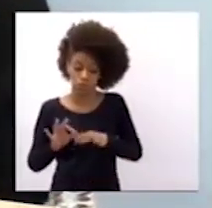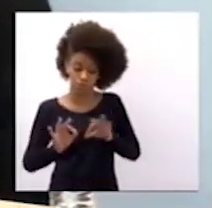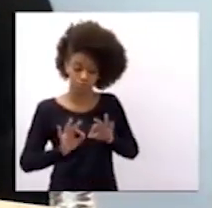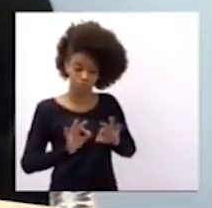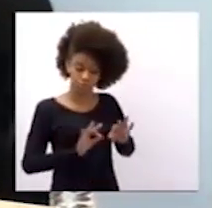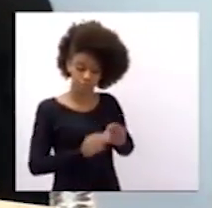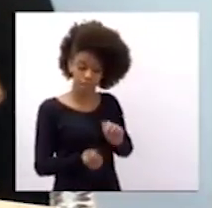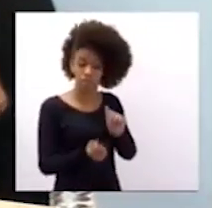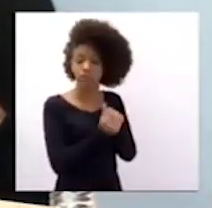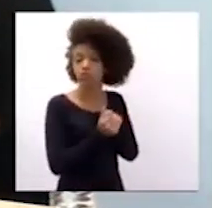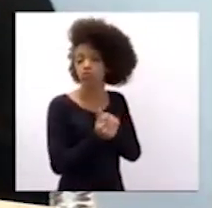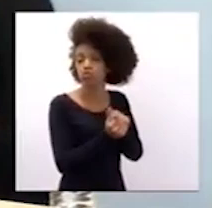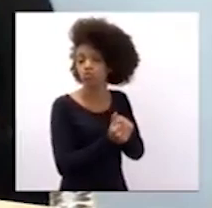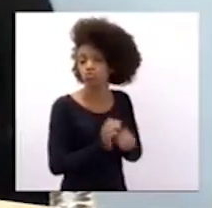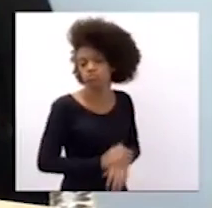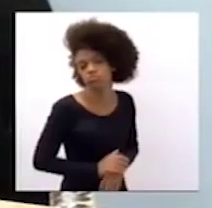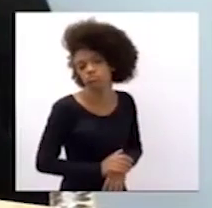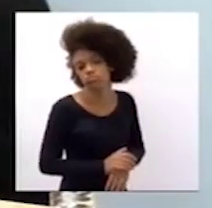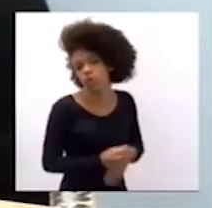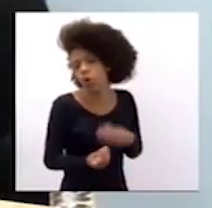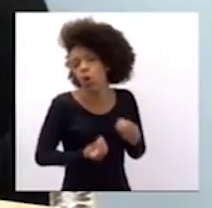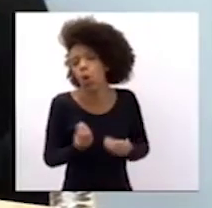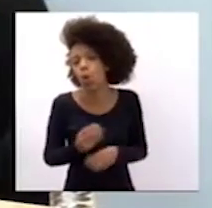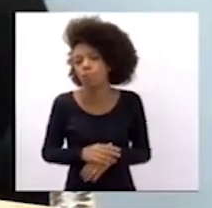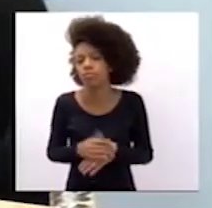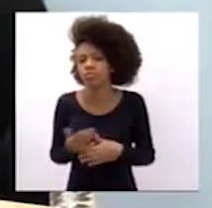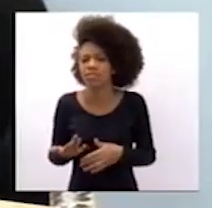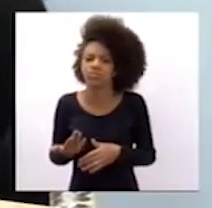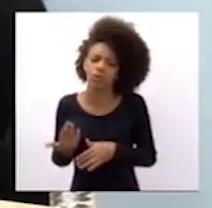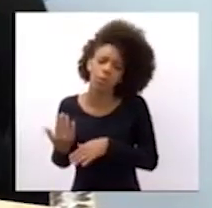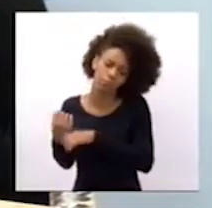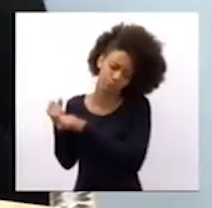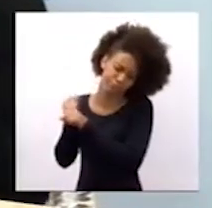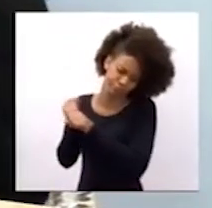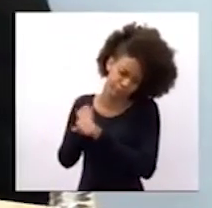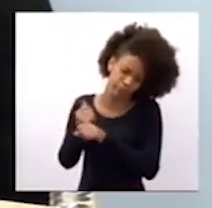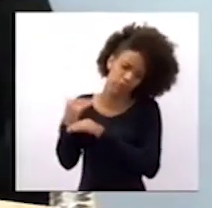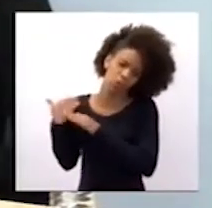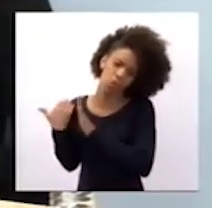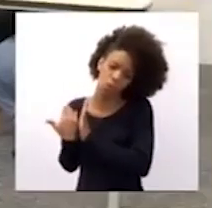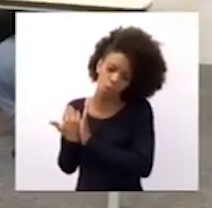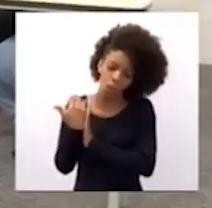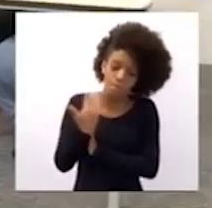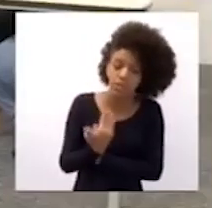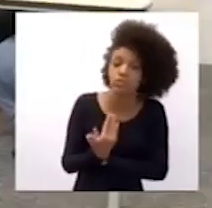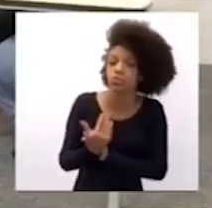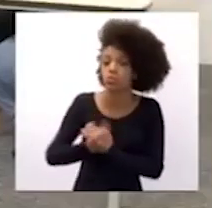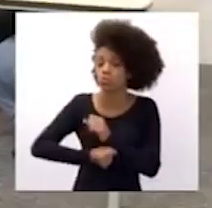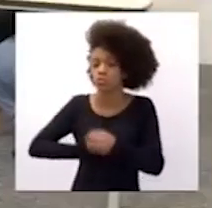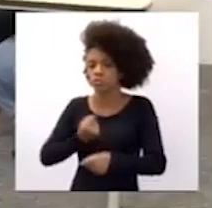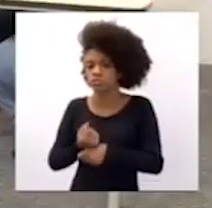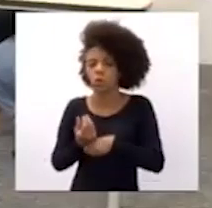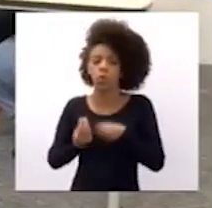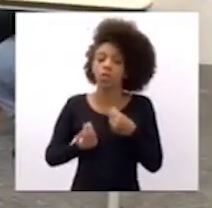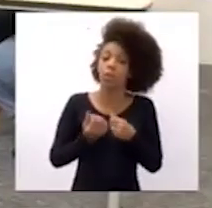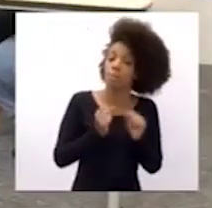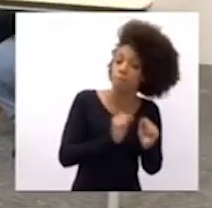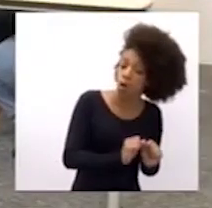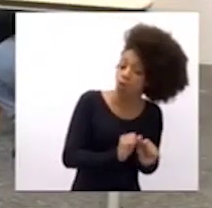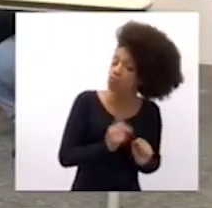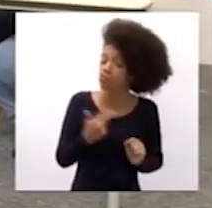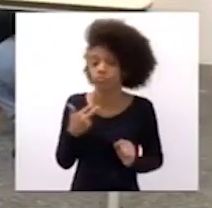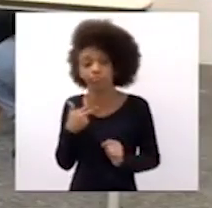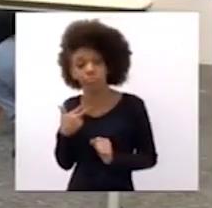Essa construção que a gente geralmente faz no início do ano, né? O que pode, o que não pode, como eu vou me comportar. Se